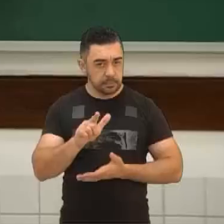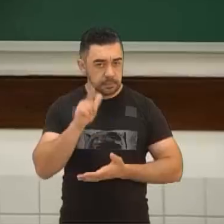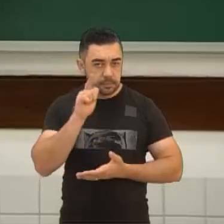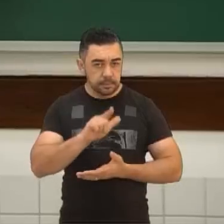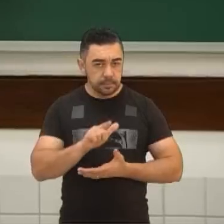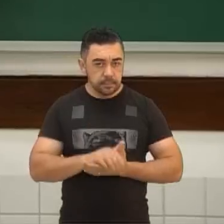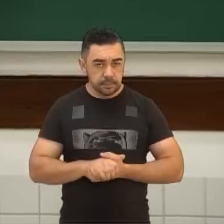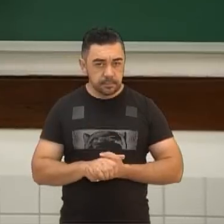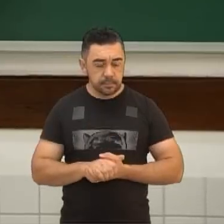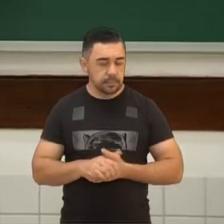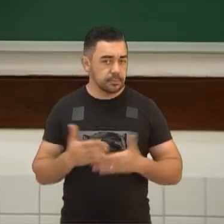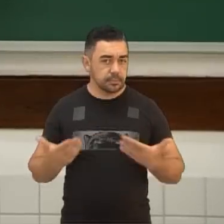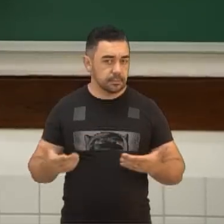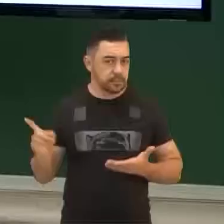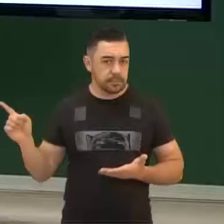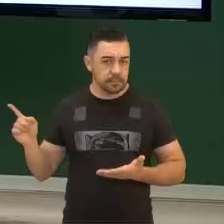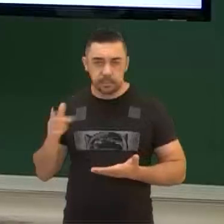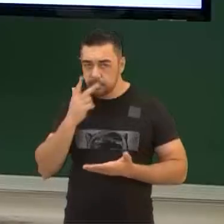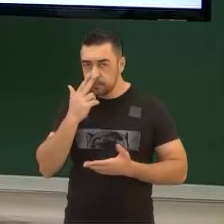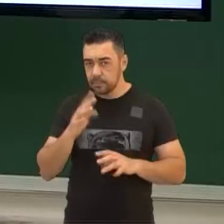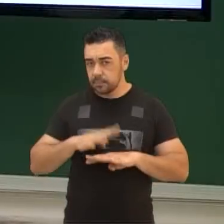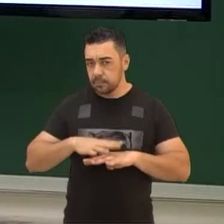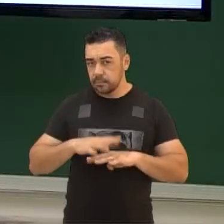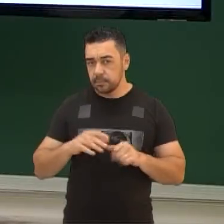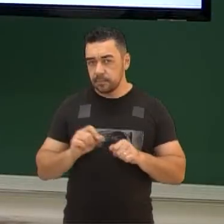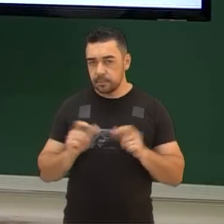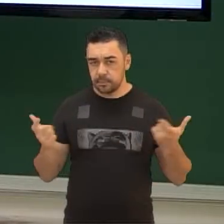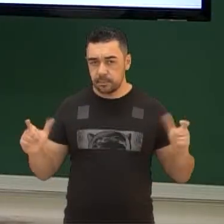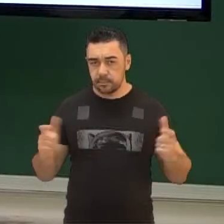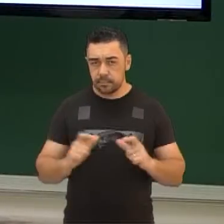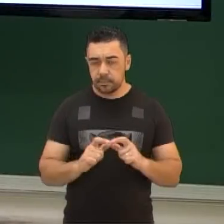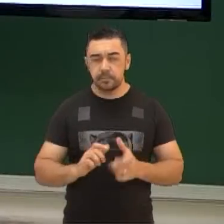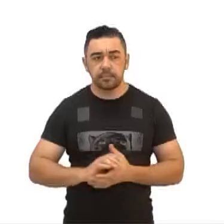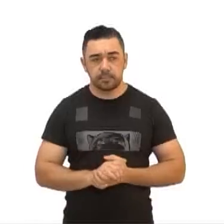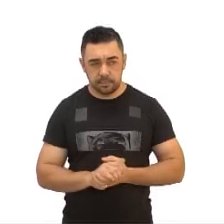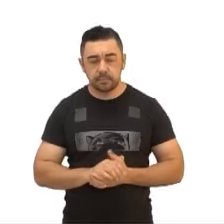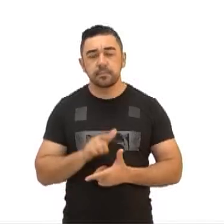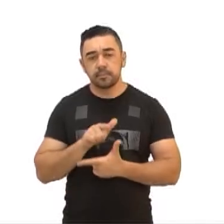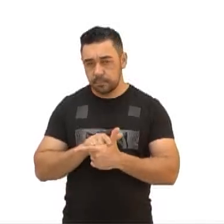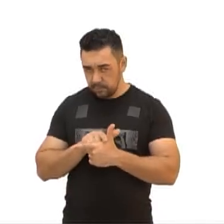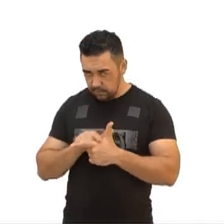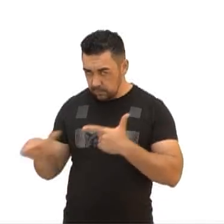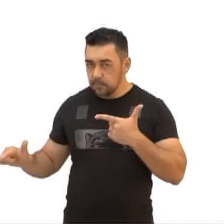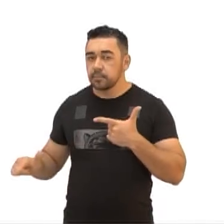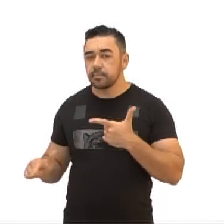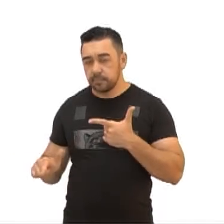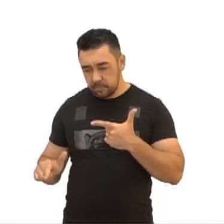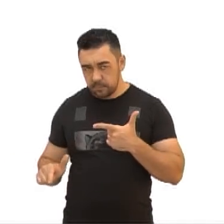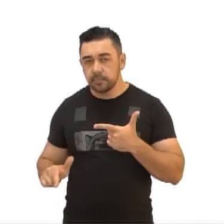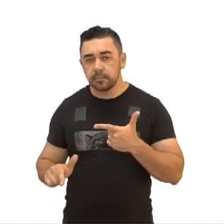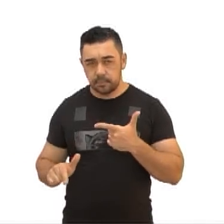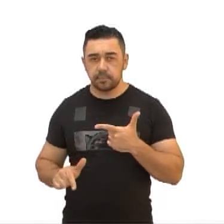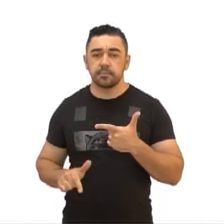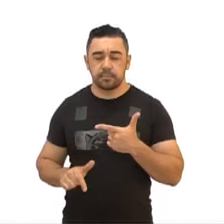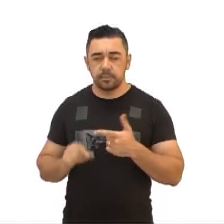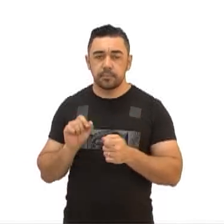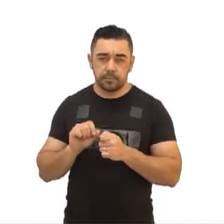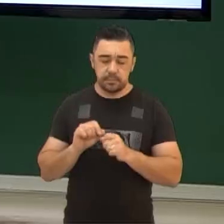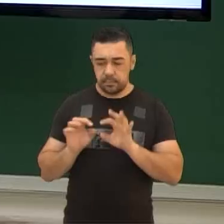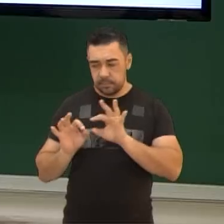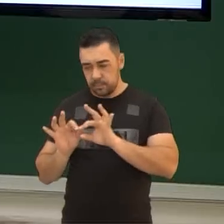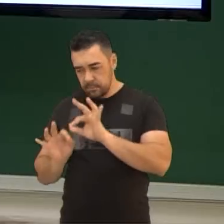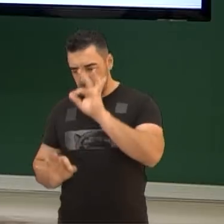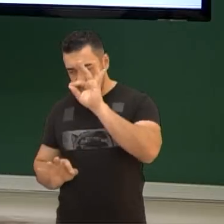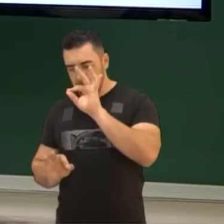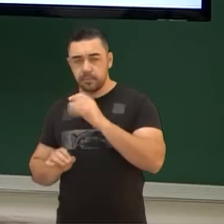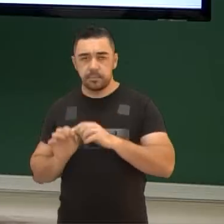Conseguiram, pessoal? Qual operação será que ele fez para reduzir? Divisão, né, pessoal? Então, ele vai dividindo o ladinho para